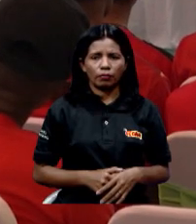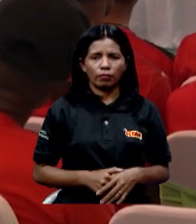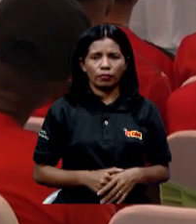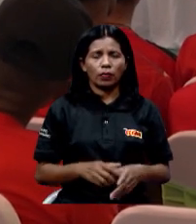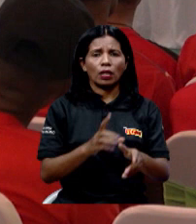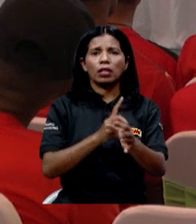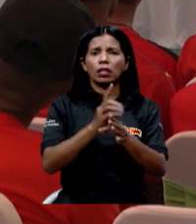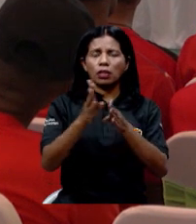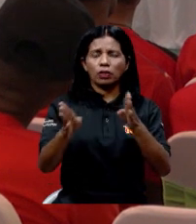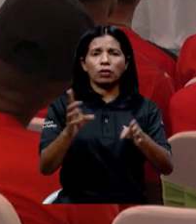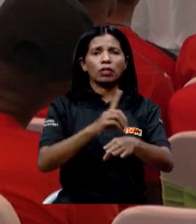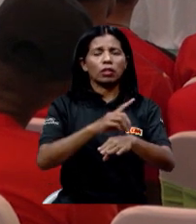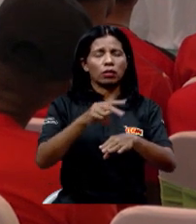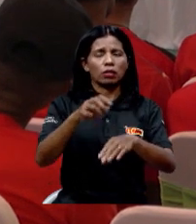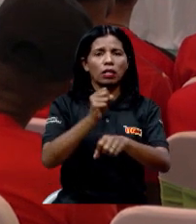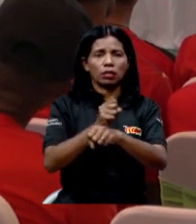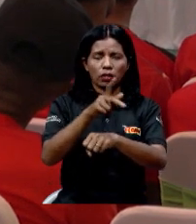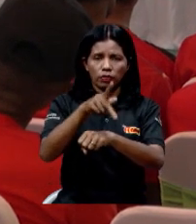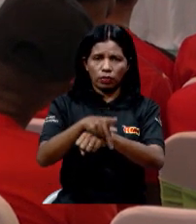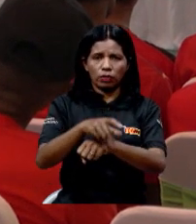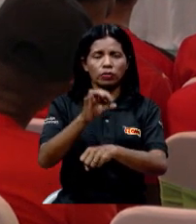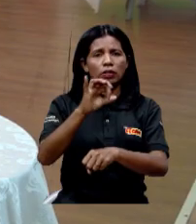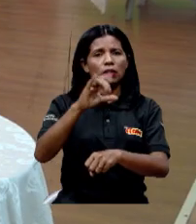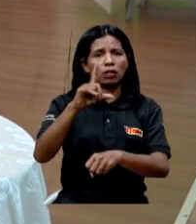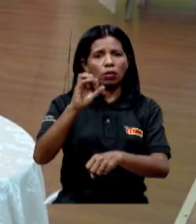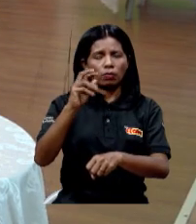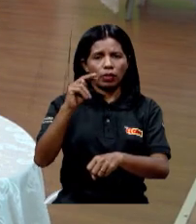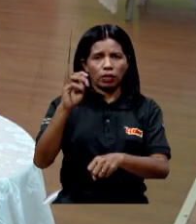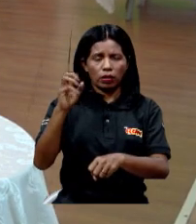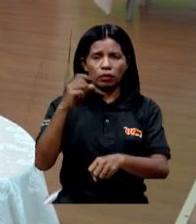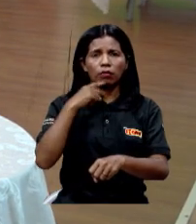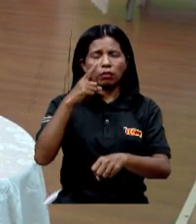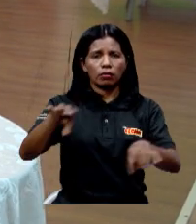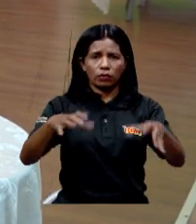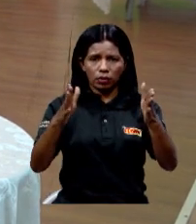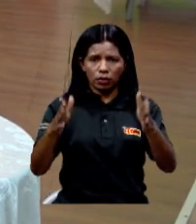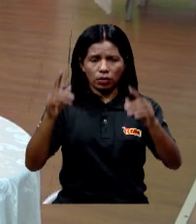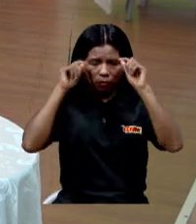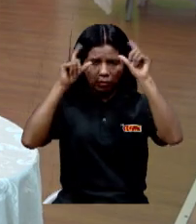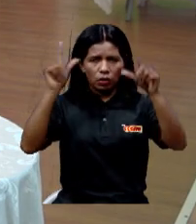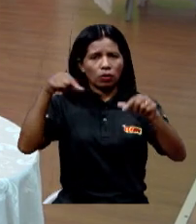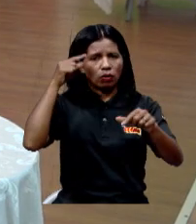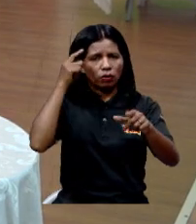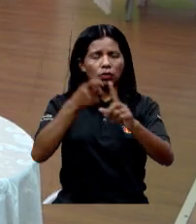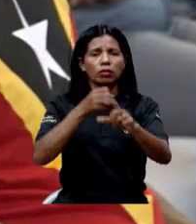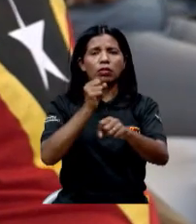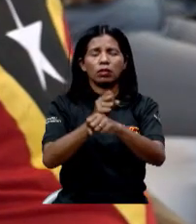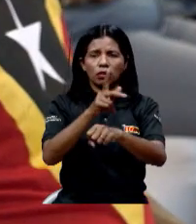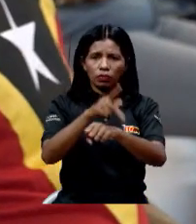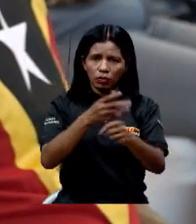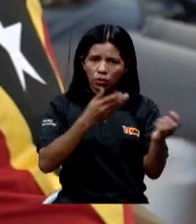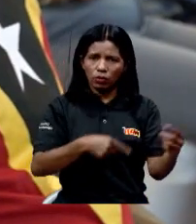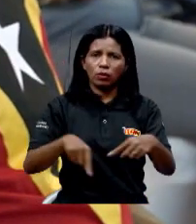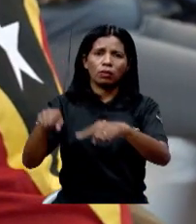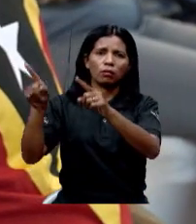Direktur Direção Nacional Emprego Exterior, Filomeno Soares, ATT, trabalhador timoruan sirenebe, governo lihusi sefope, haruka baiha